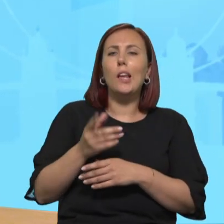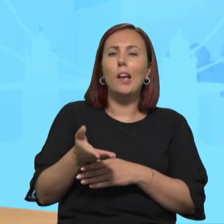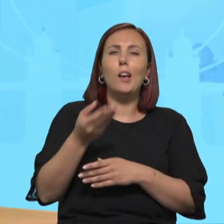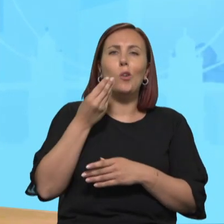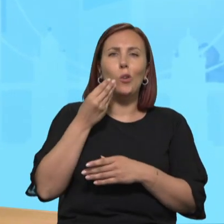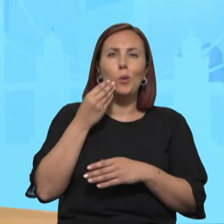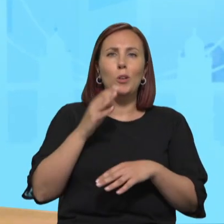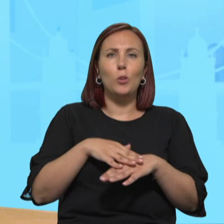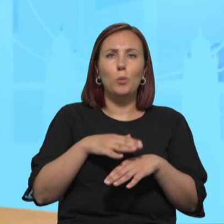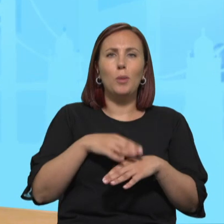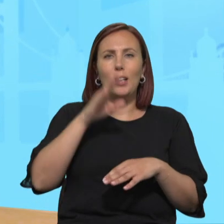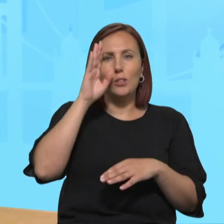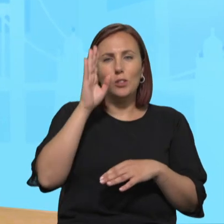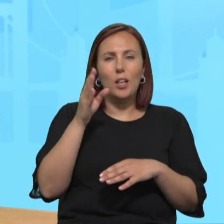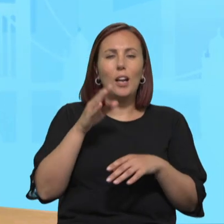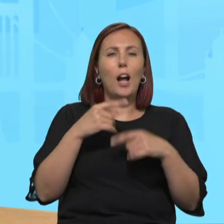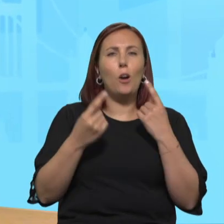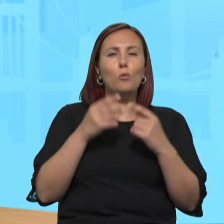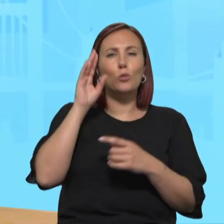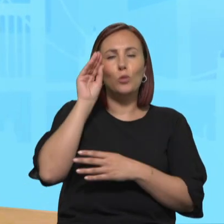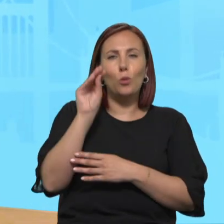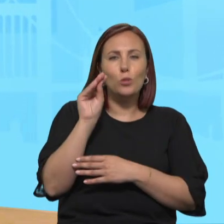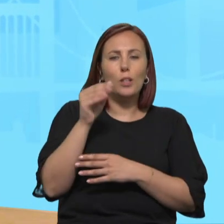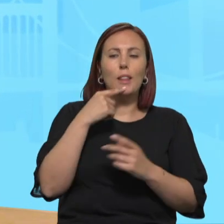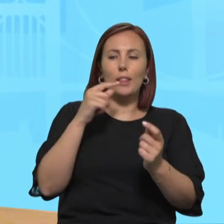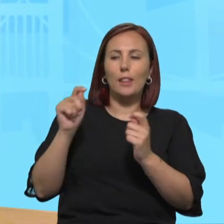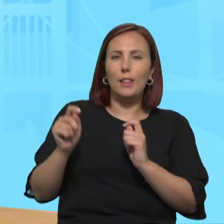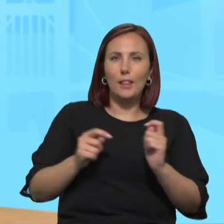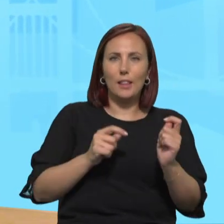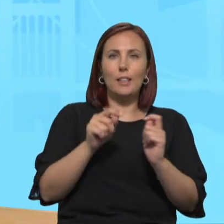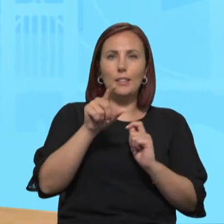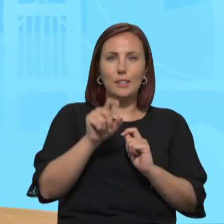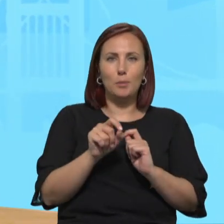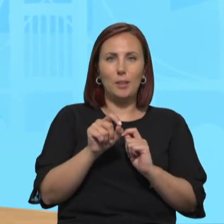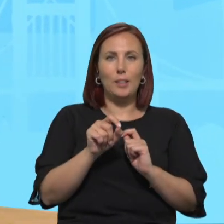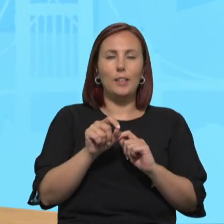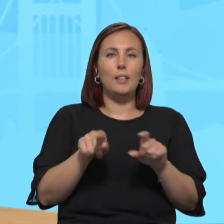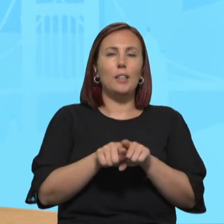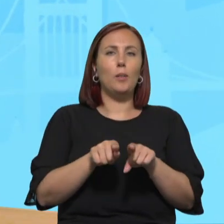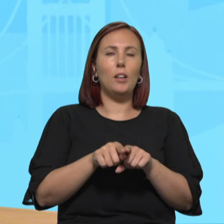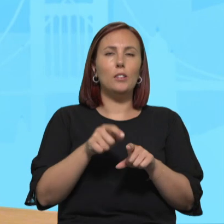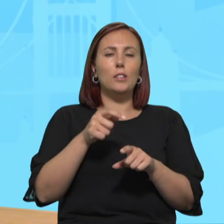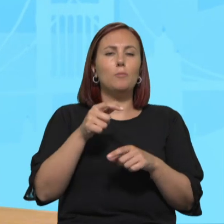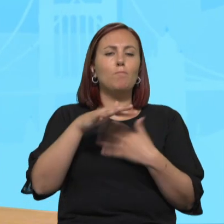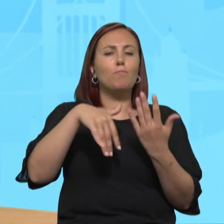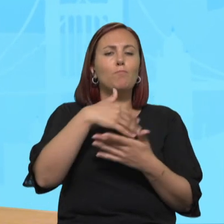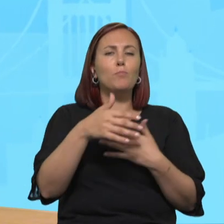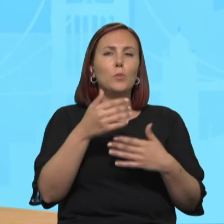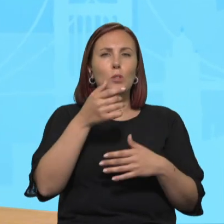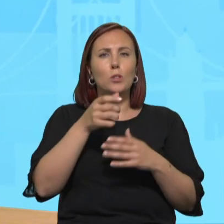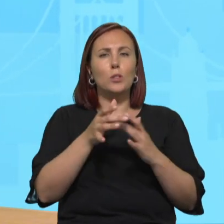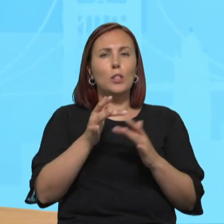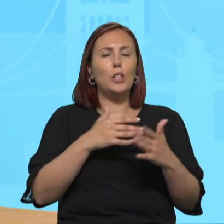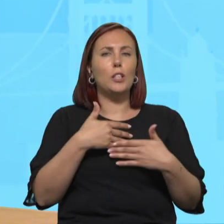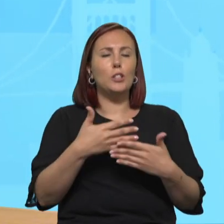Sei que há recomendações, há debate também a este propósito, o envolvimento dos cristãos na